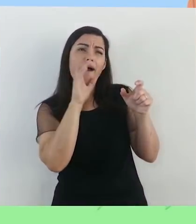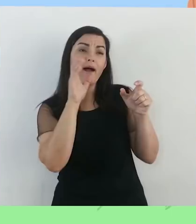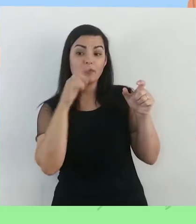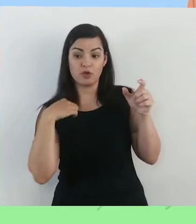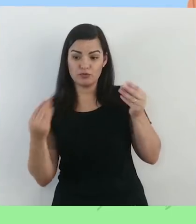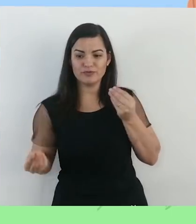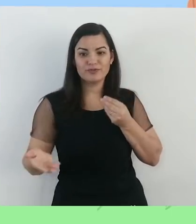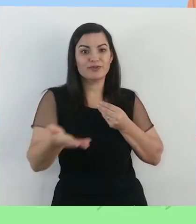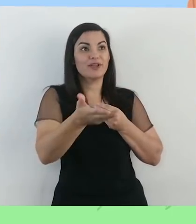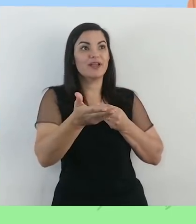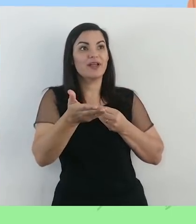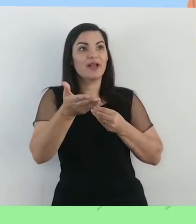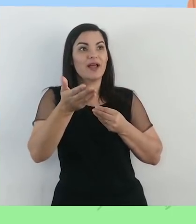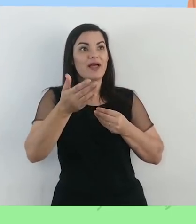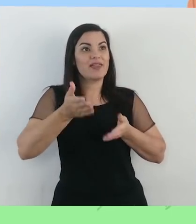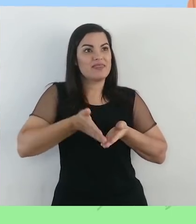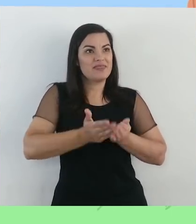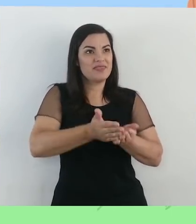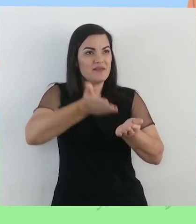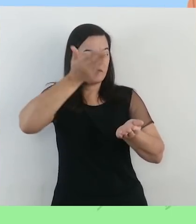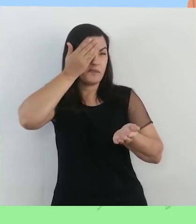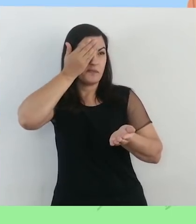empresto o meu navio pirata, quer?